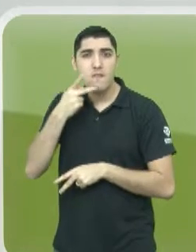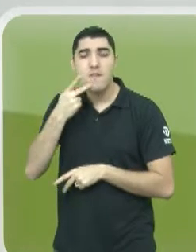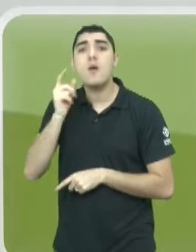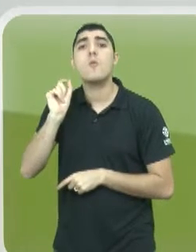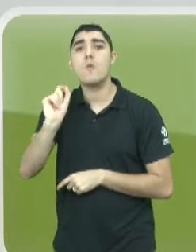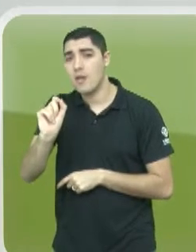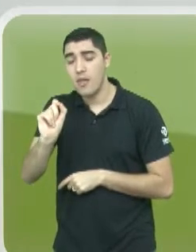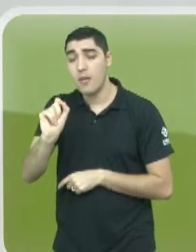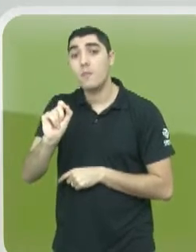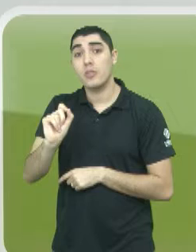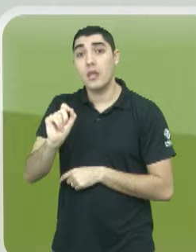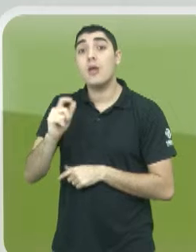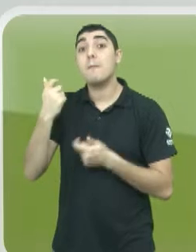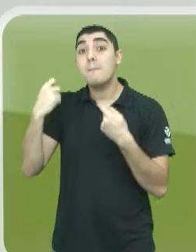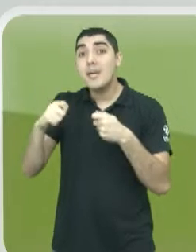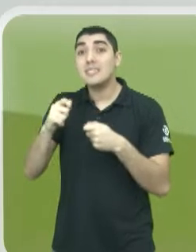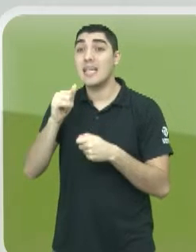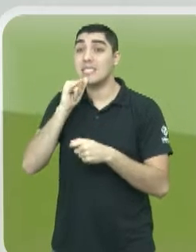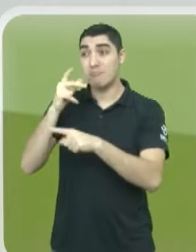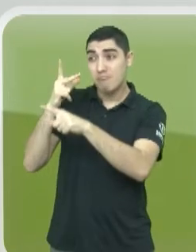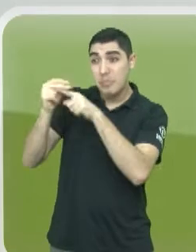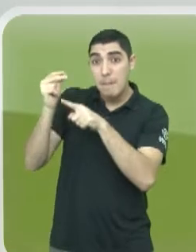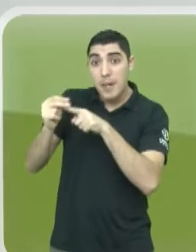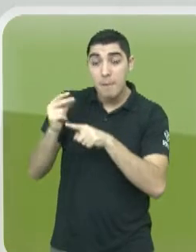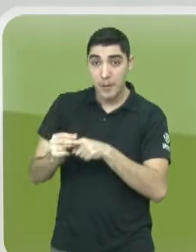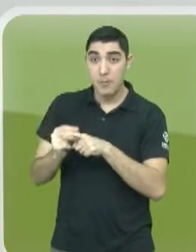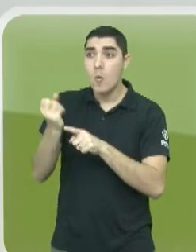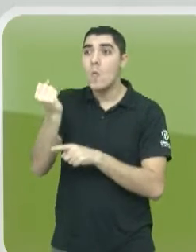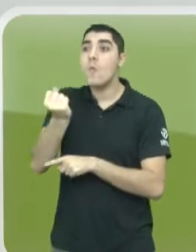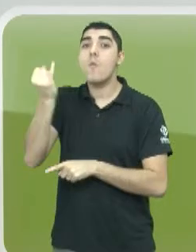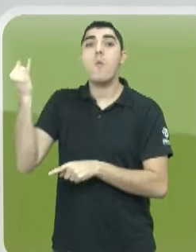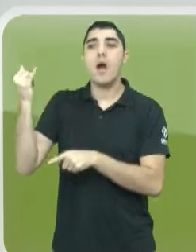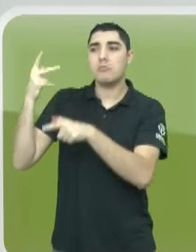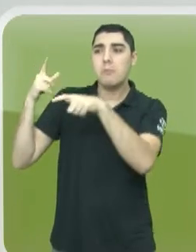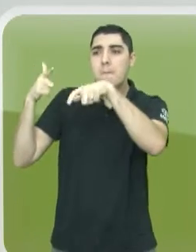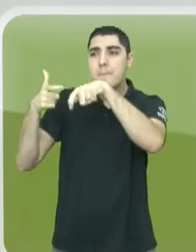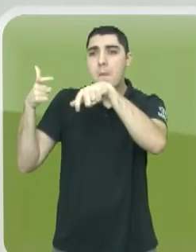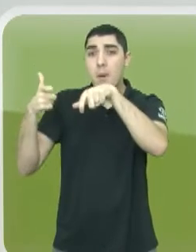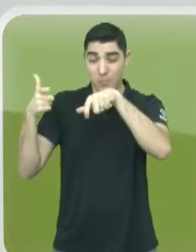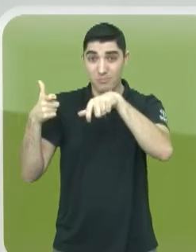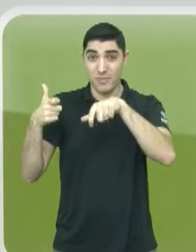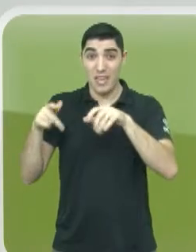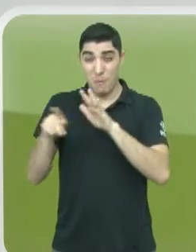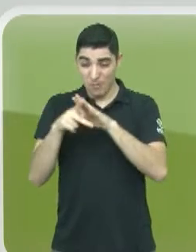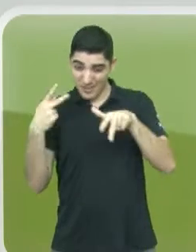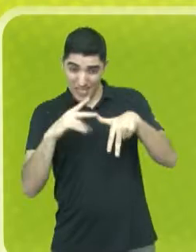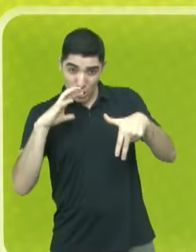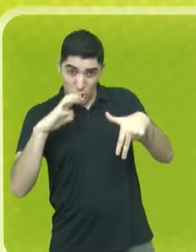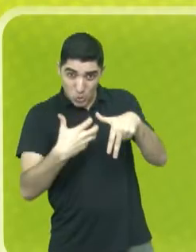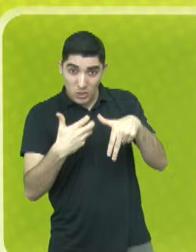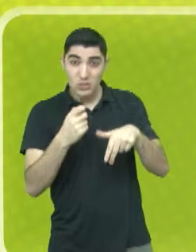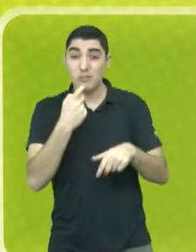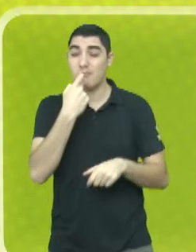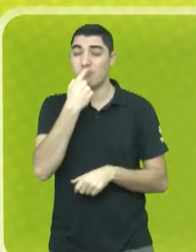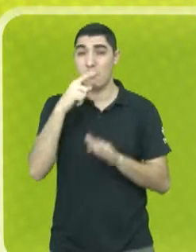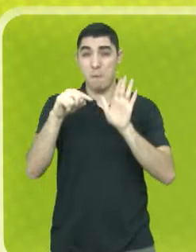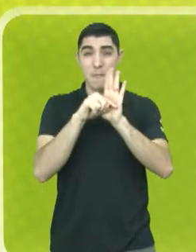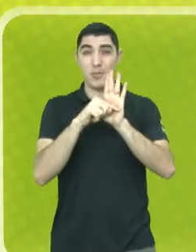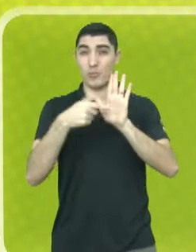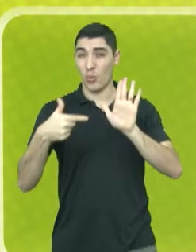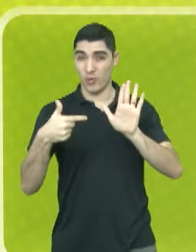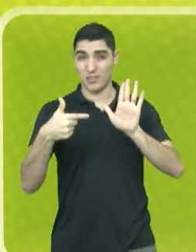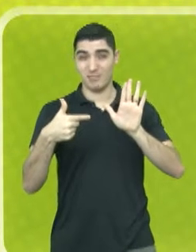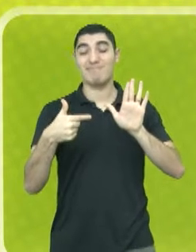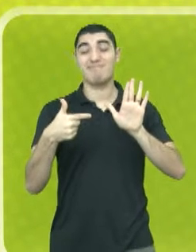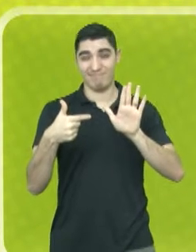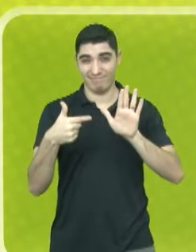é a questão do saldo de gol. Se você der uma olhada, o time do Joseense está com -2, cara. Se ele tivesse feito um bom saldo de gols,